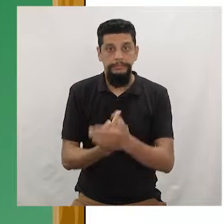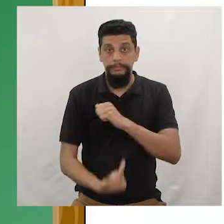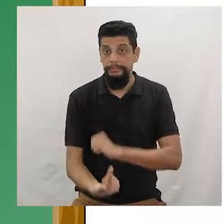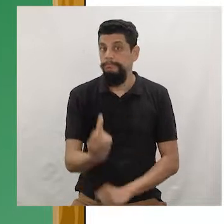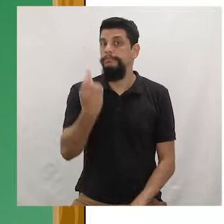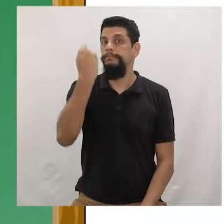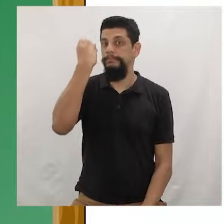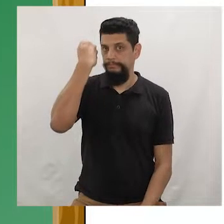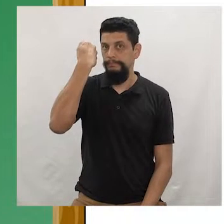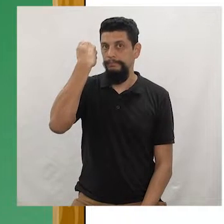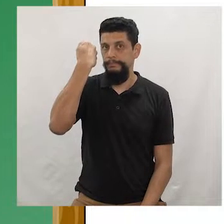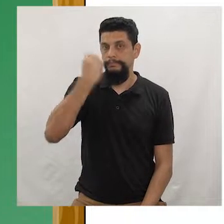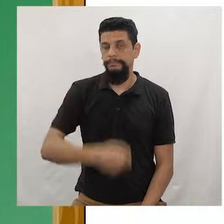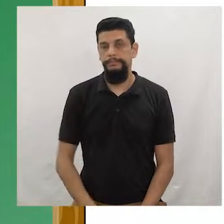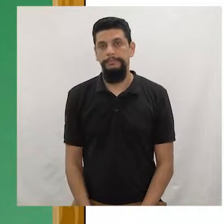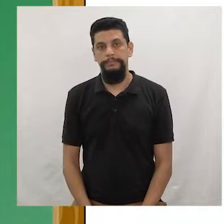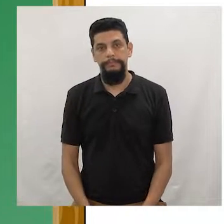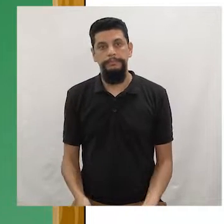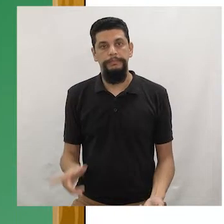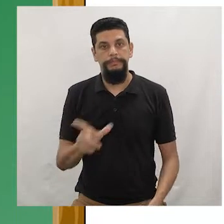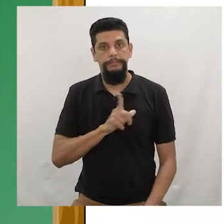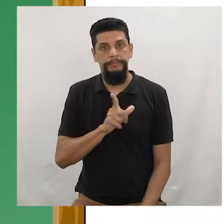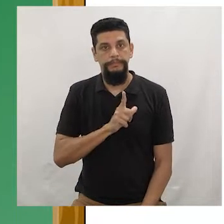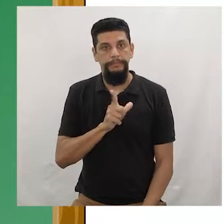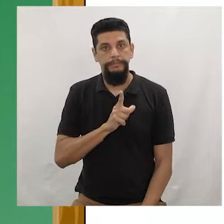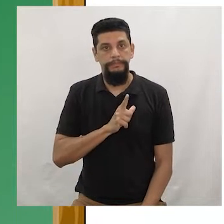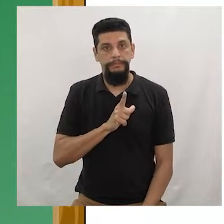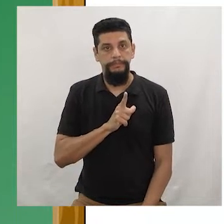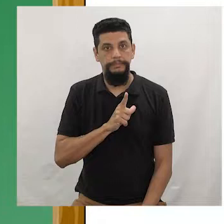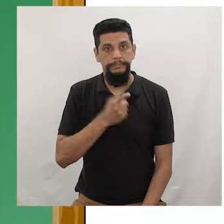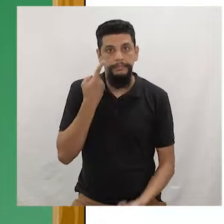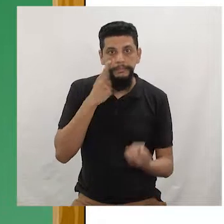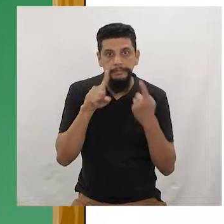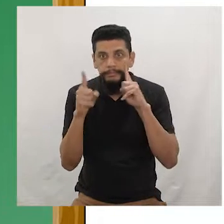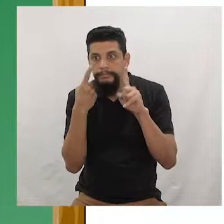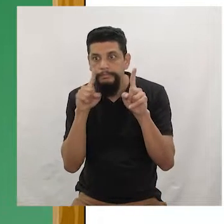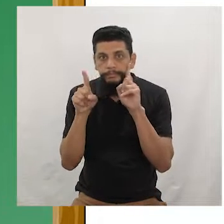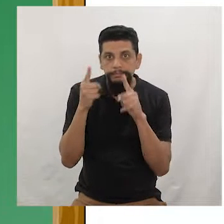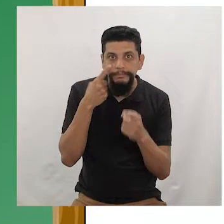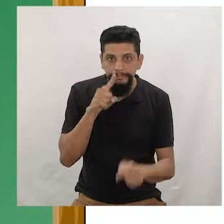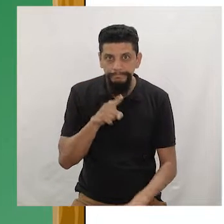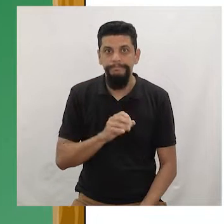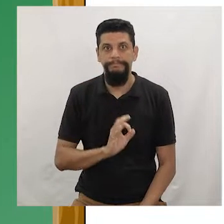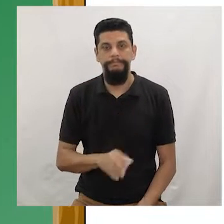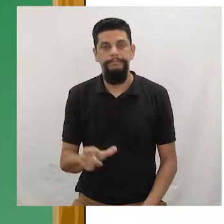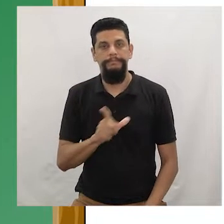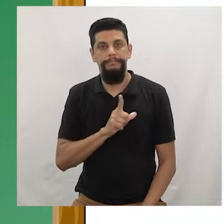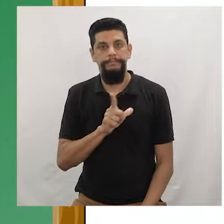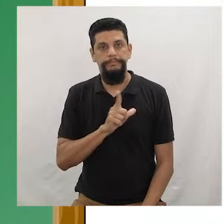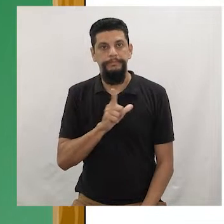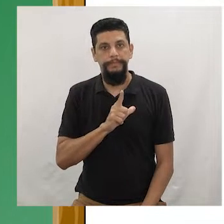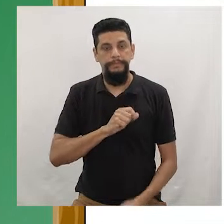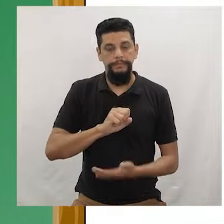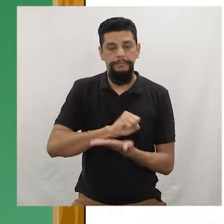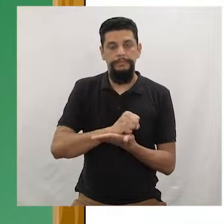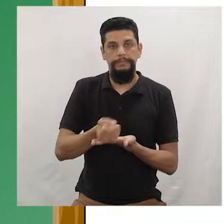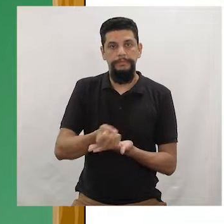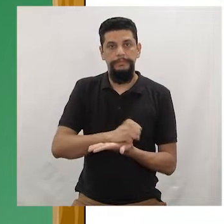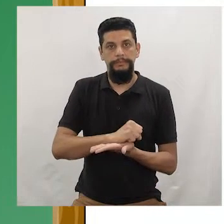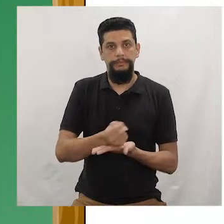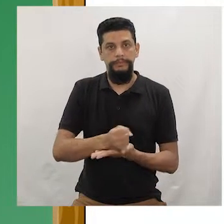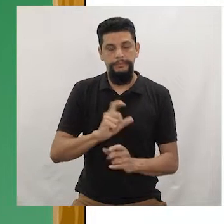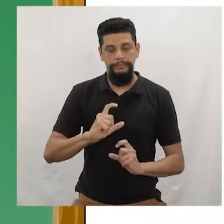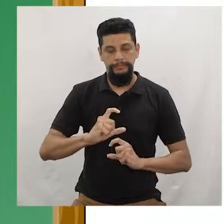aulas anteriores. Vamos ter uma adivinha. Vamos ter um jogo